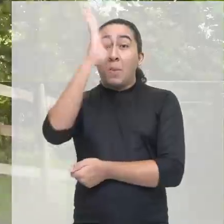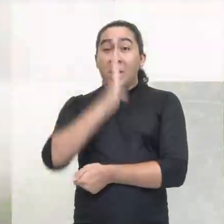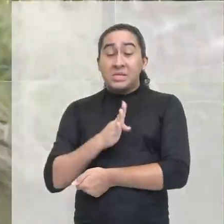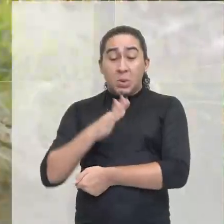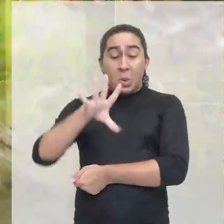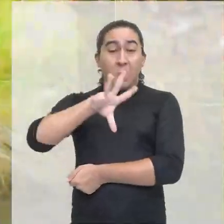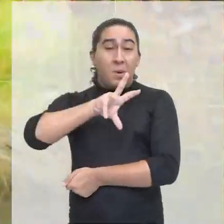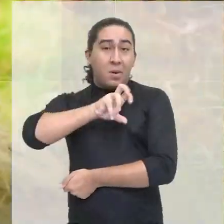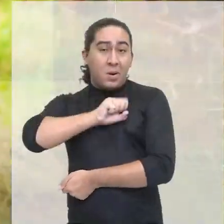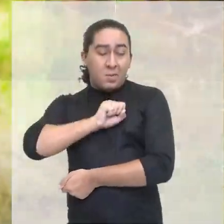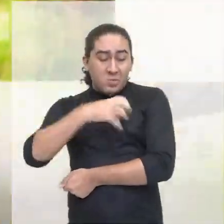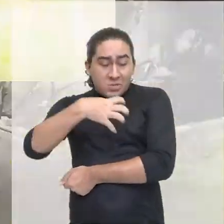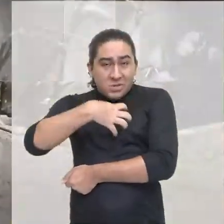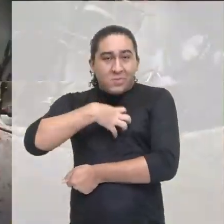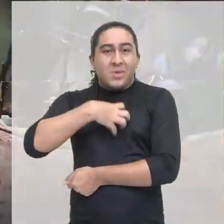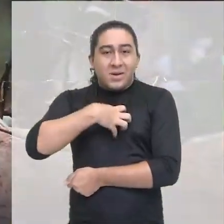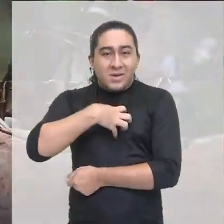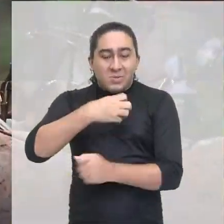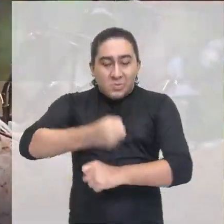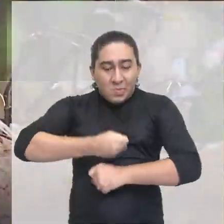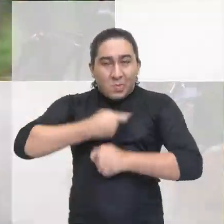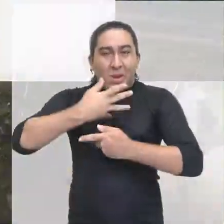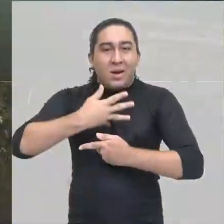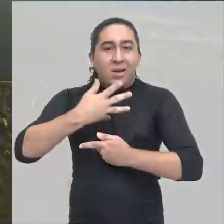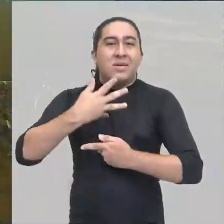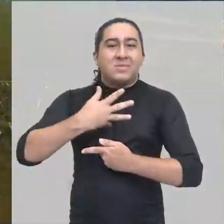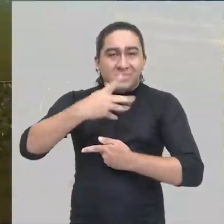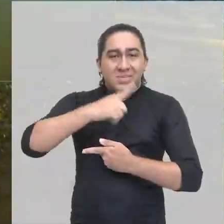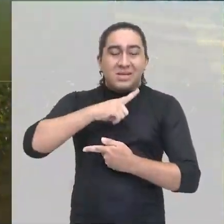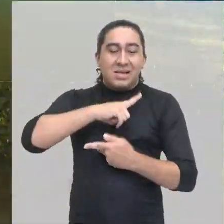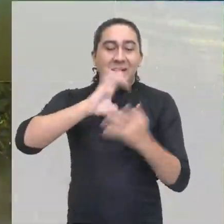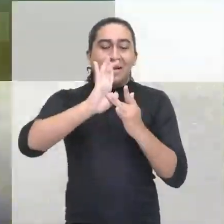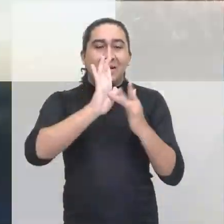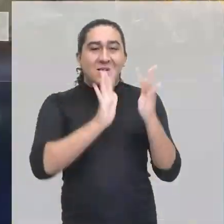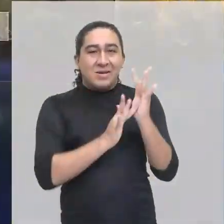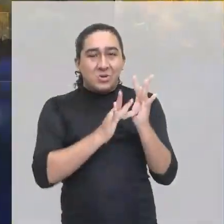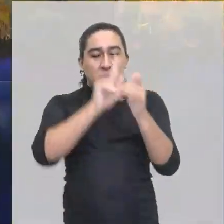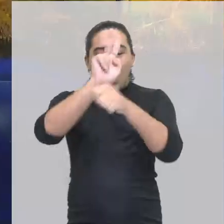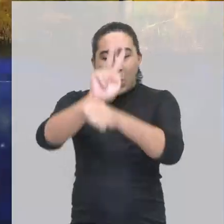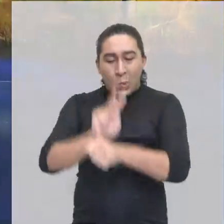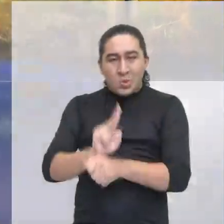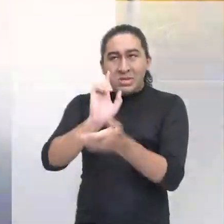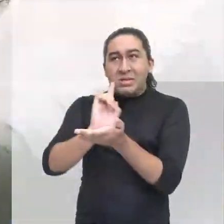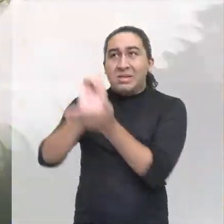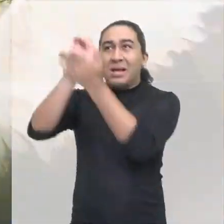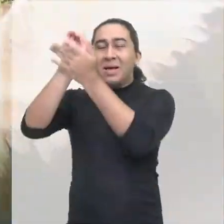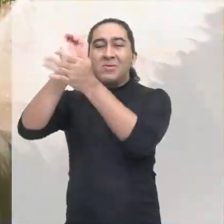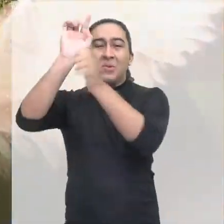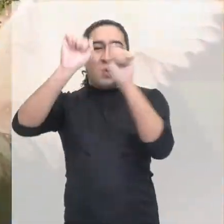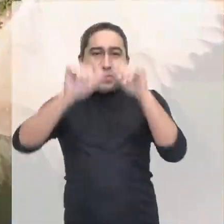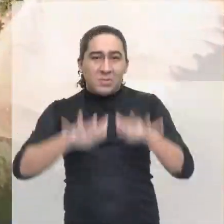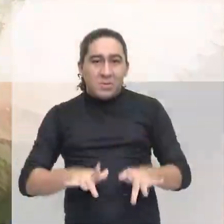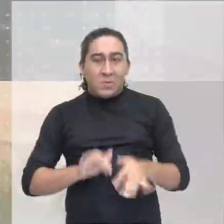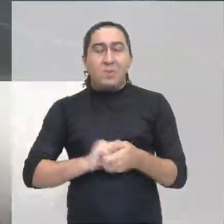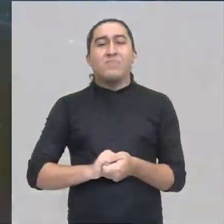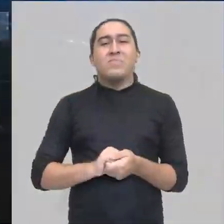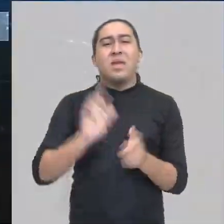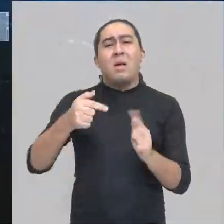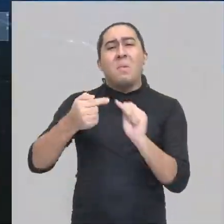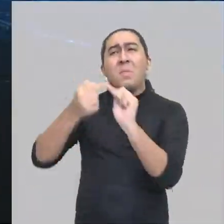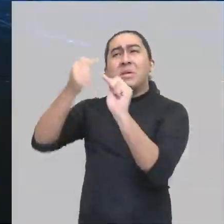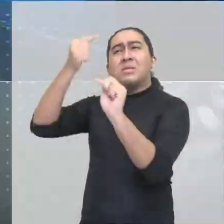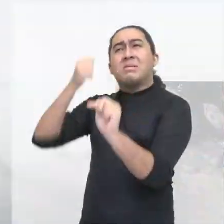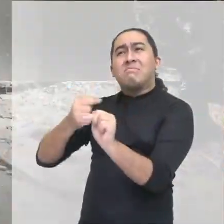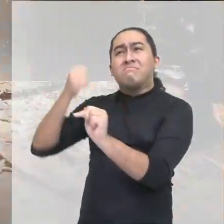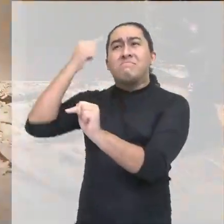amor, terra de nosso Senhor, Brasil pra mim. Ah, abre a cortina do passado, tira a